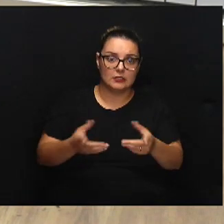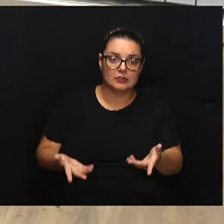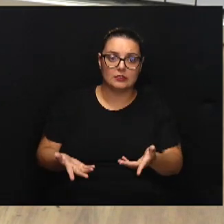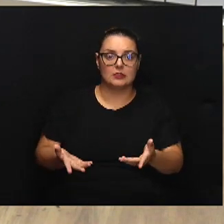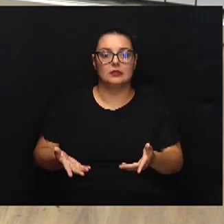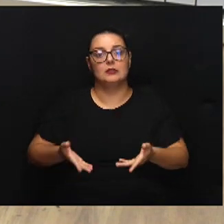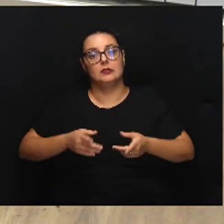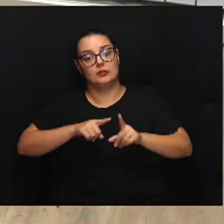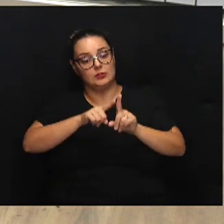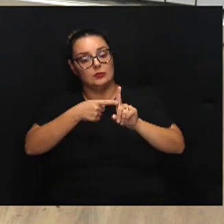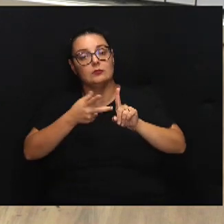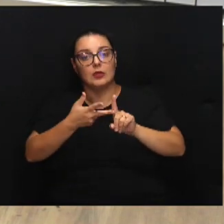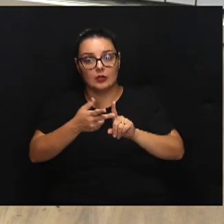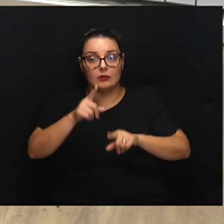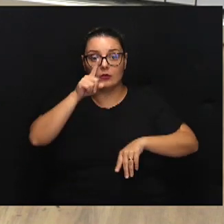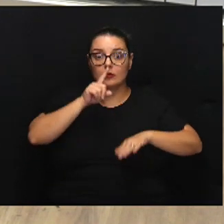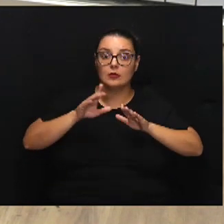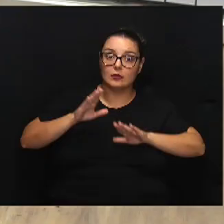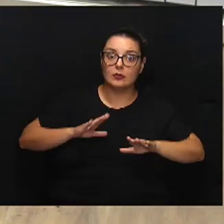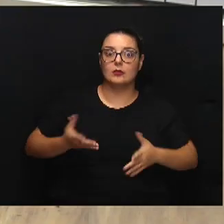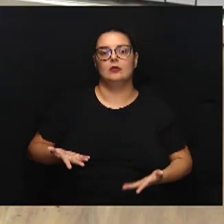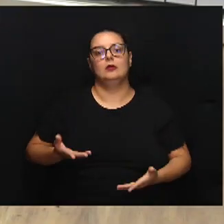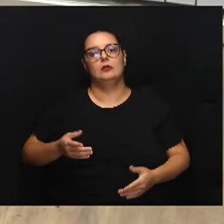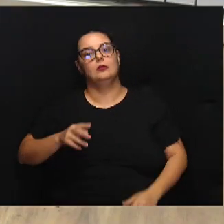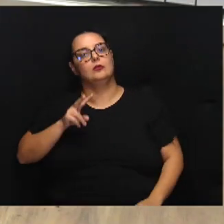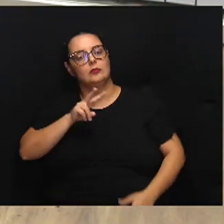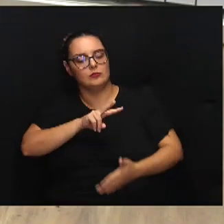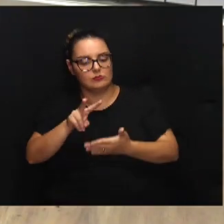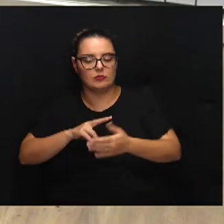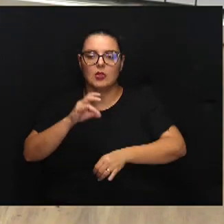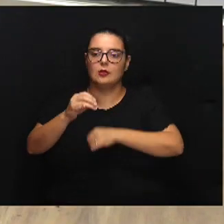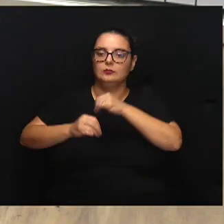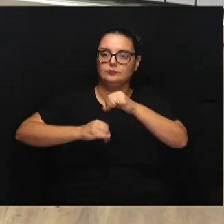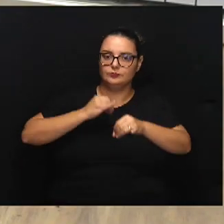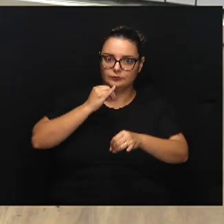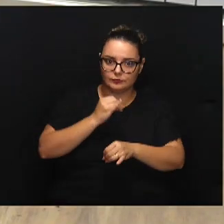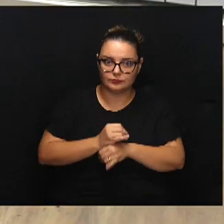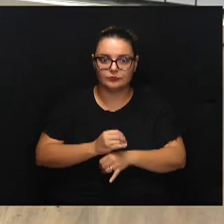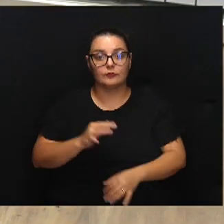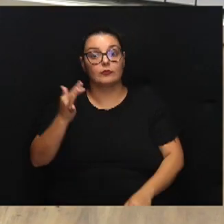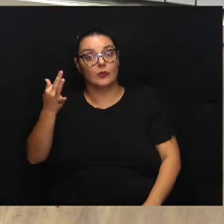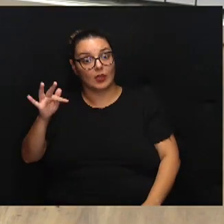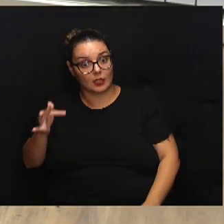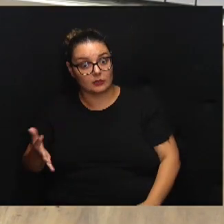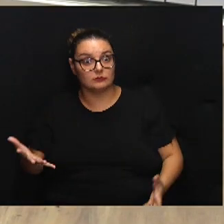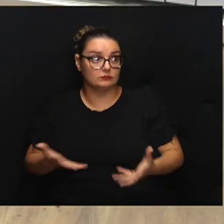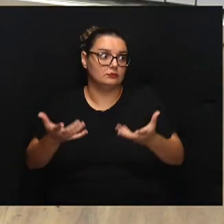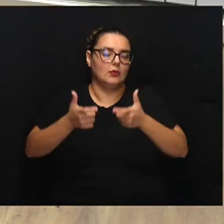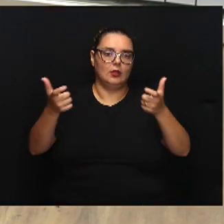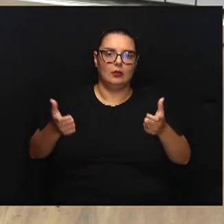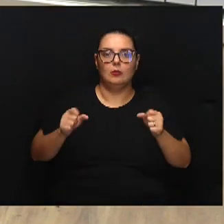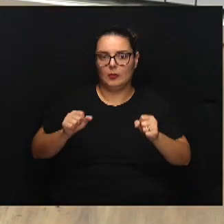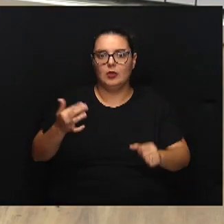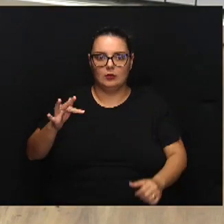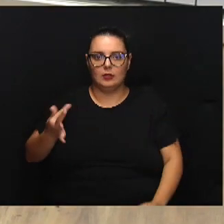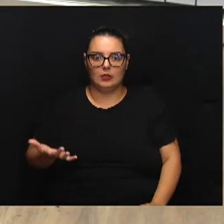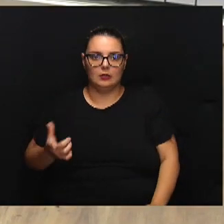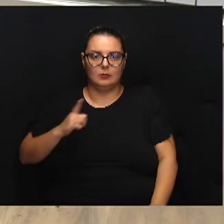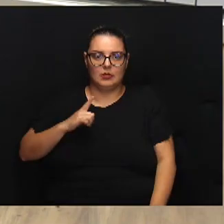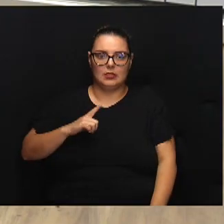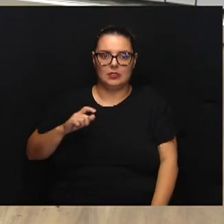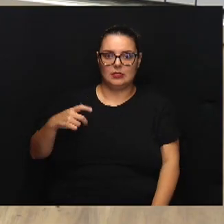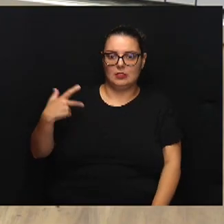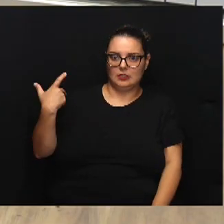da cesárea, tomar muito cuidado com o que se lê na internet, nessa questão da dor exacerbada. Pode doer, pode, mas tem analgesia, como